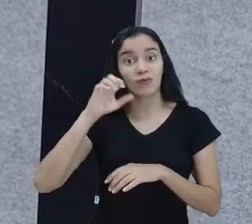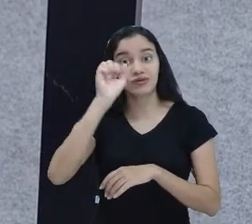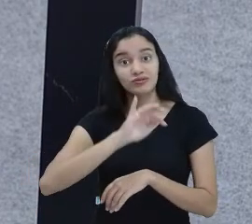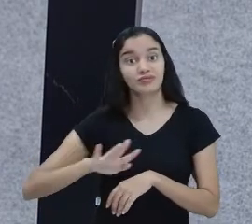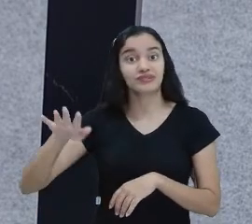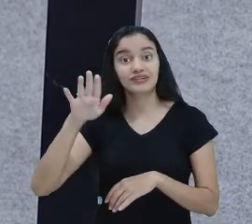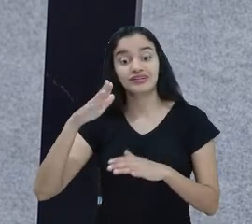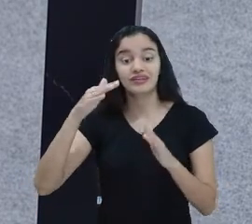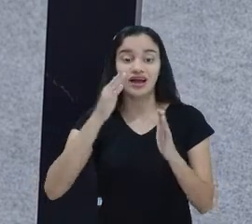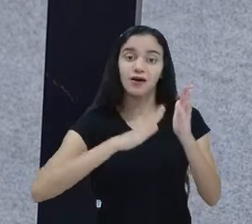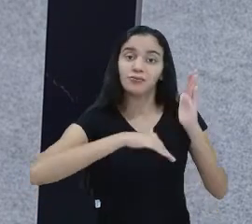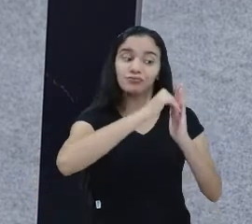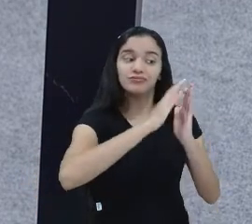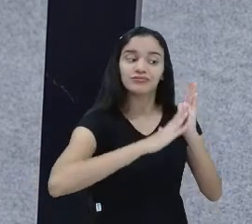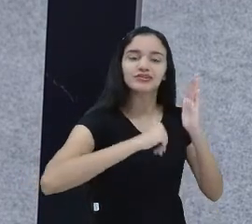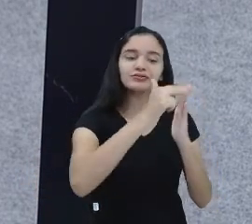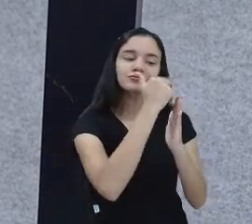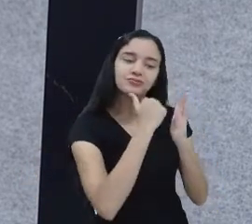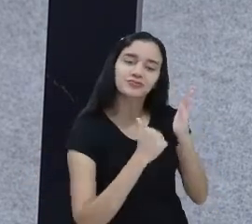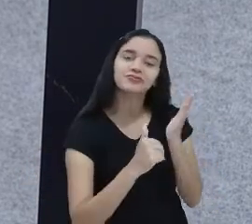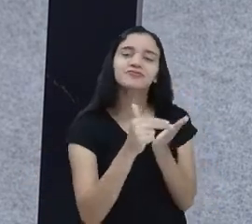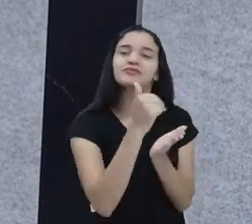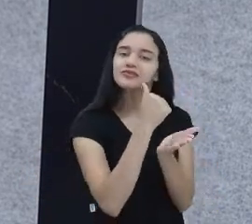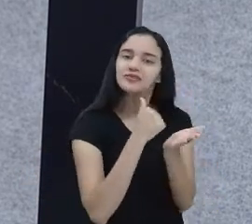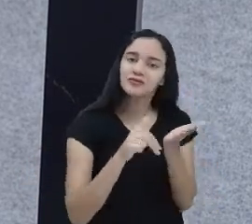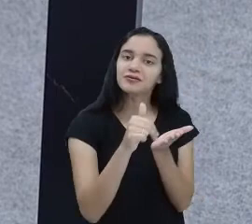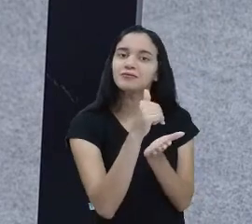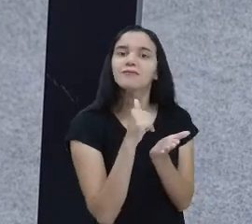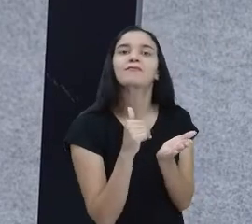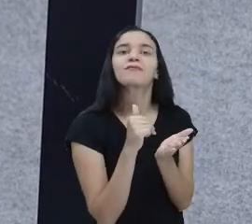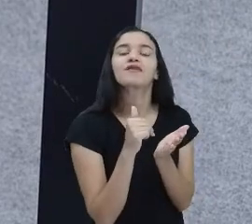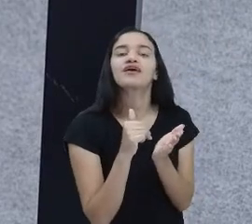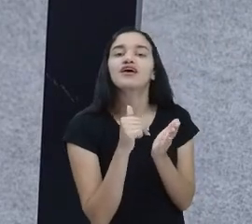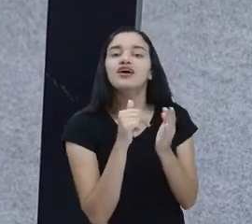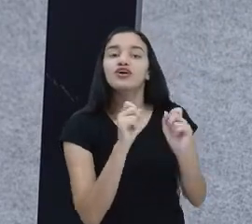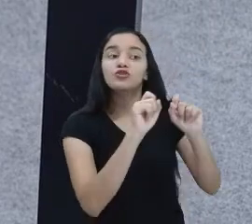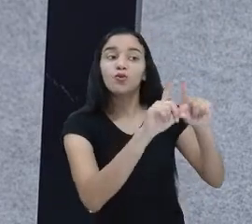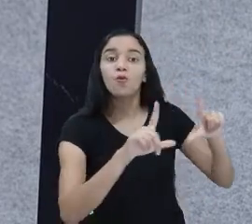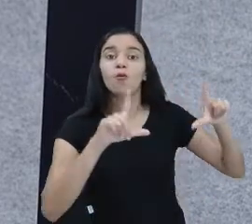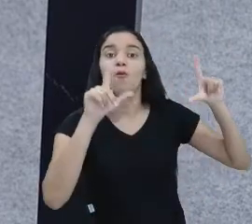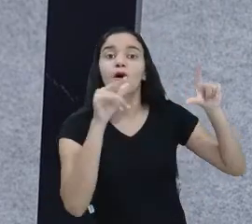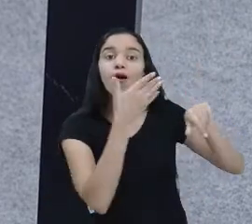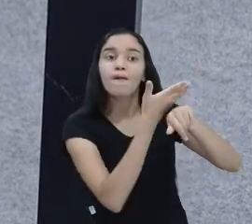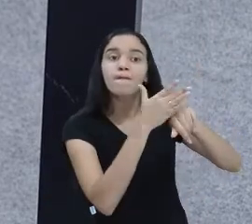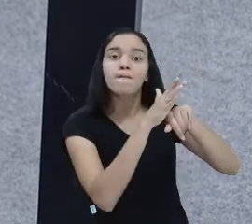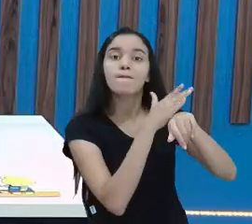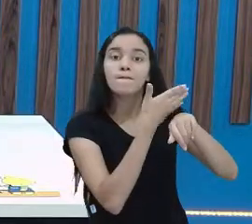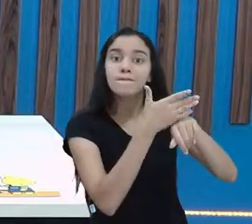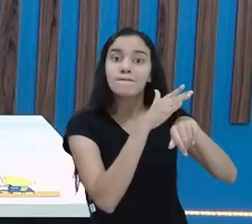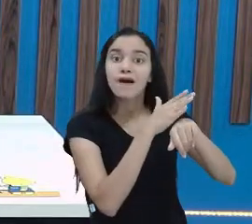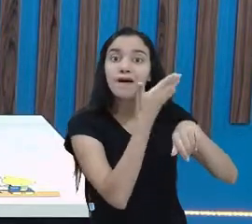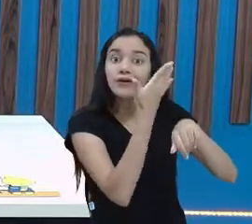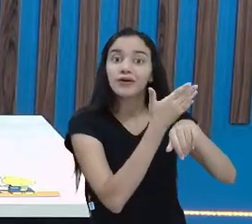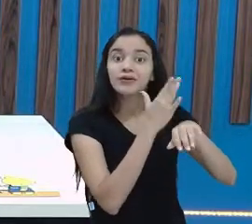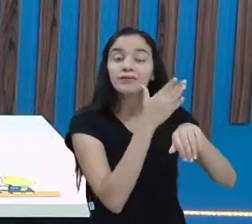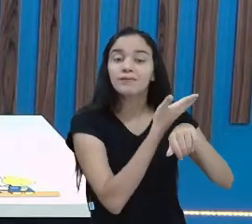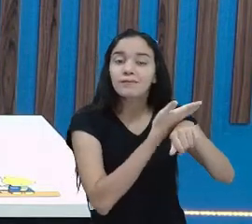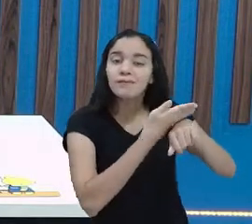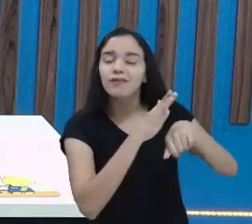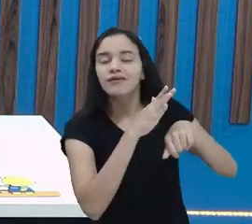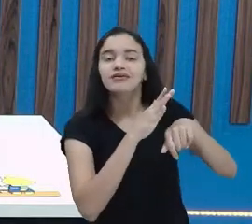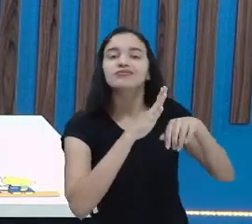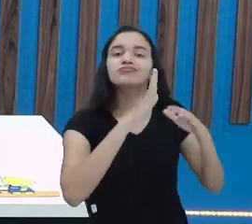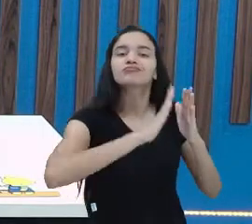Eu trouxe para simbolizar, ele está fazendo um desenho no quadro branco, significa que ele está na hora de estudos,